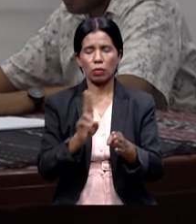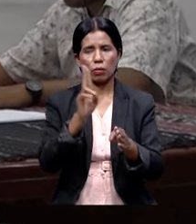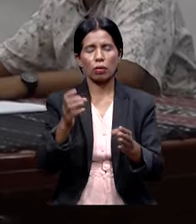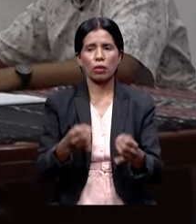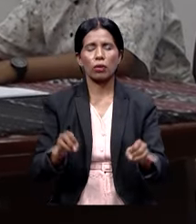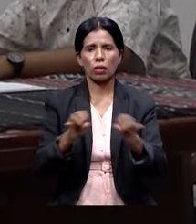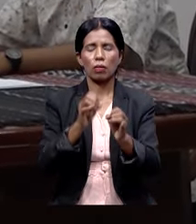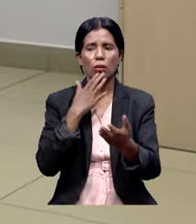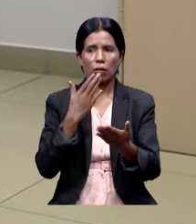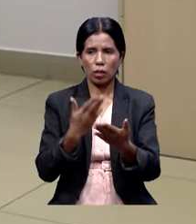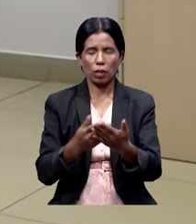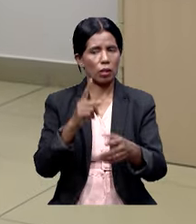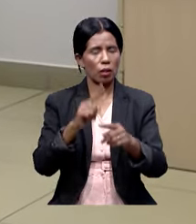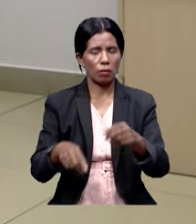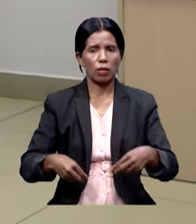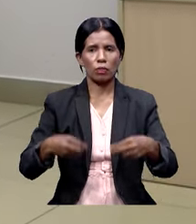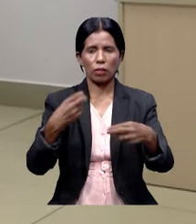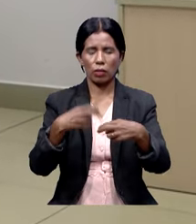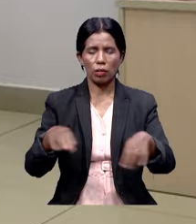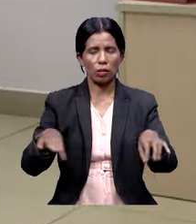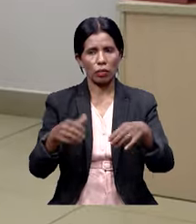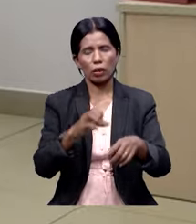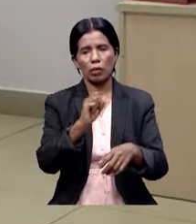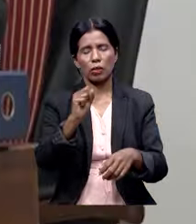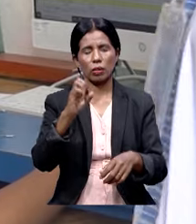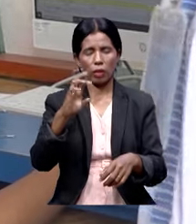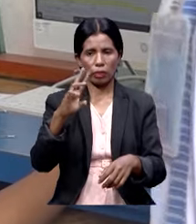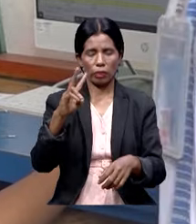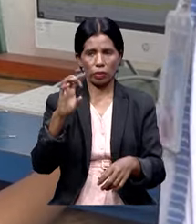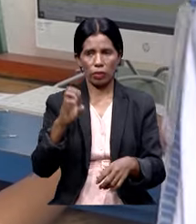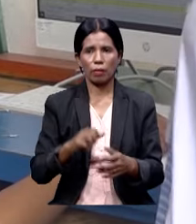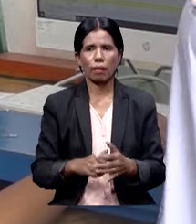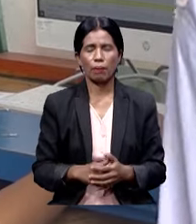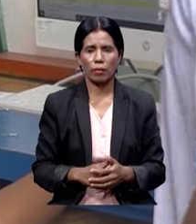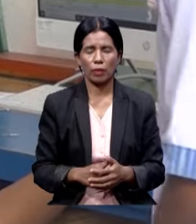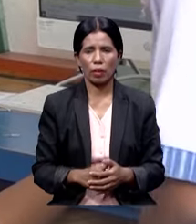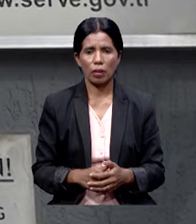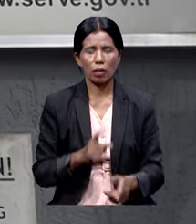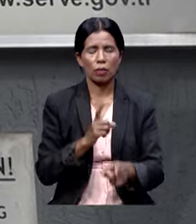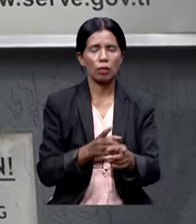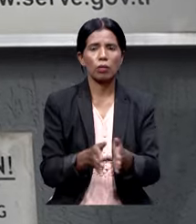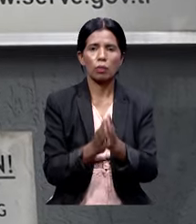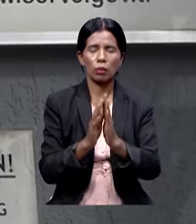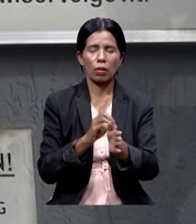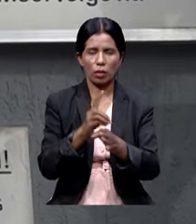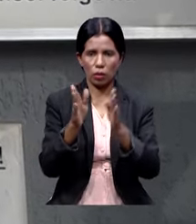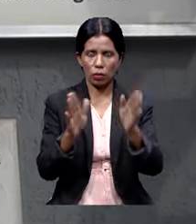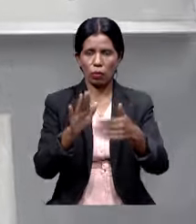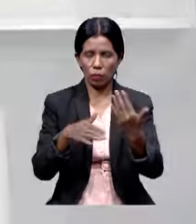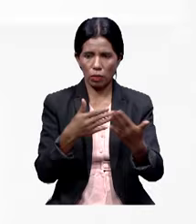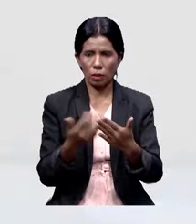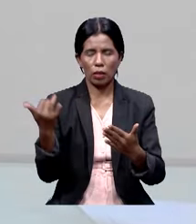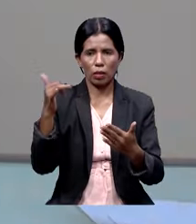refere ao dia, né, la bela prejudica serviço servenian. O nosso tem curso da diretor serve. Se